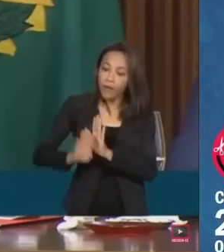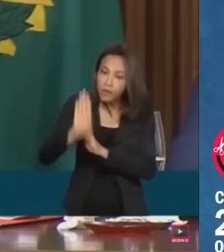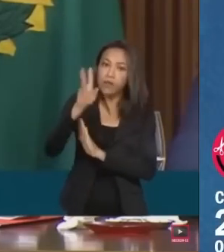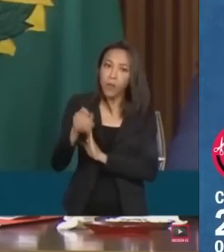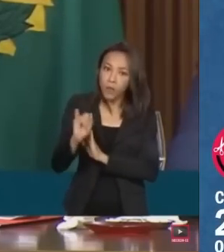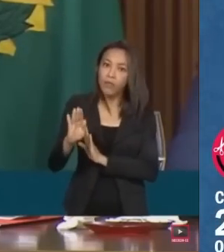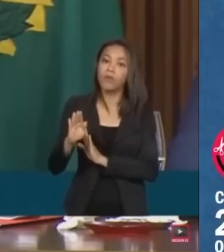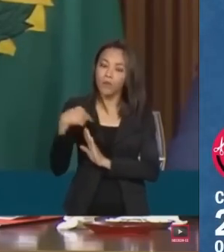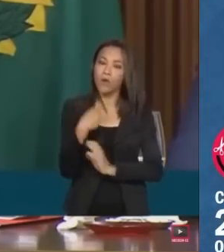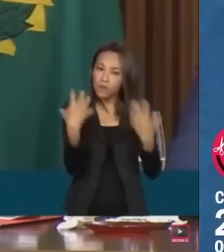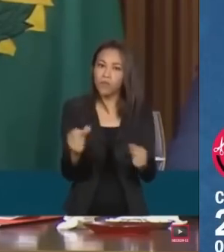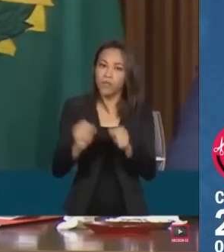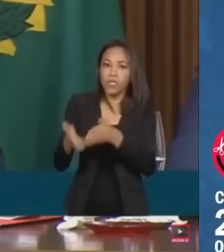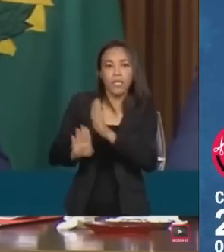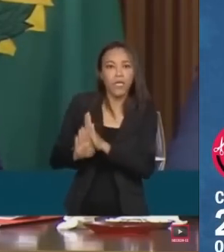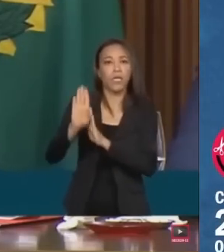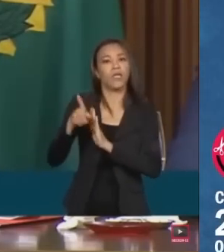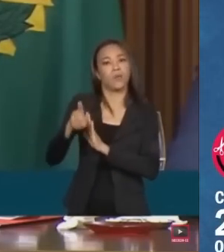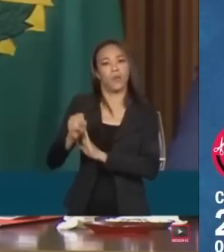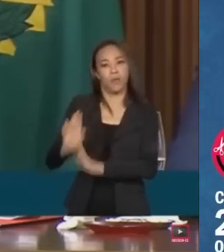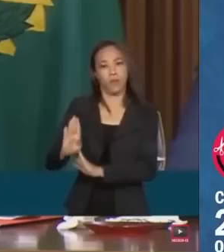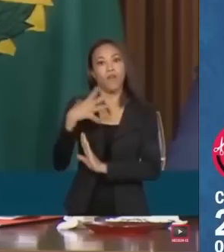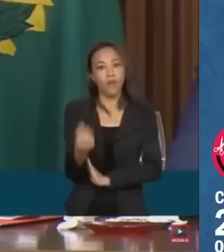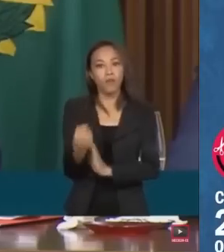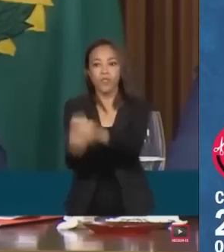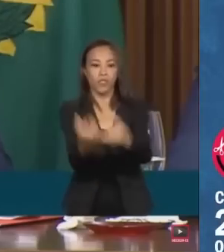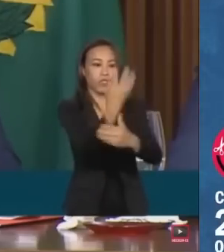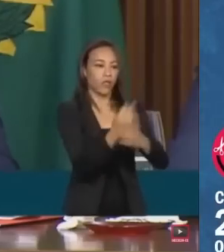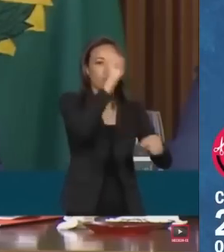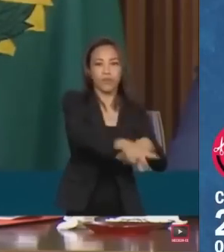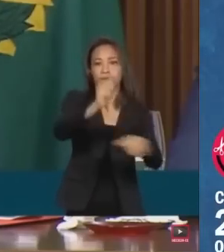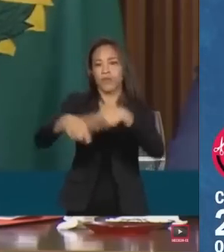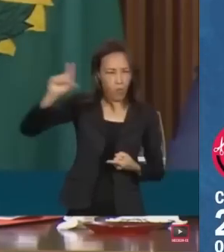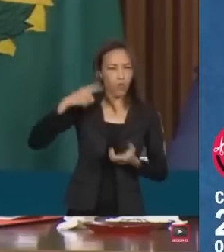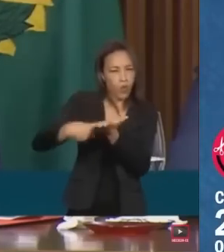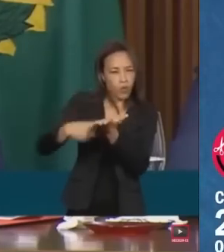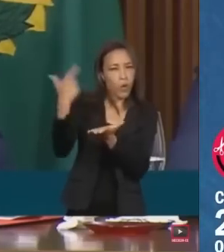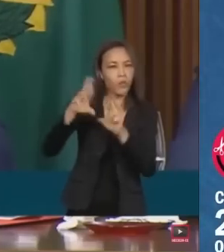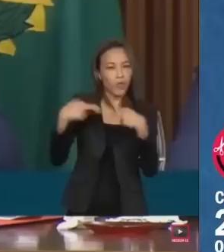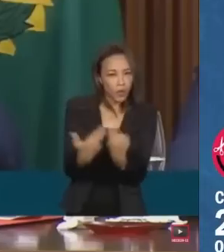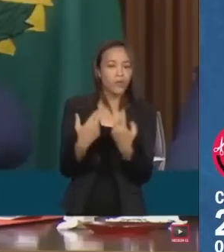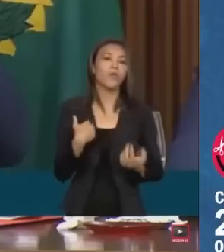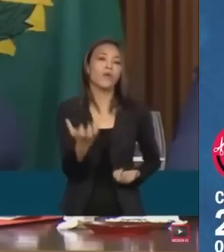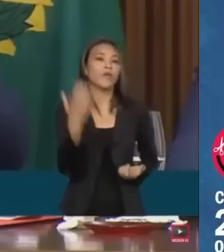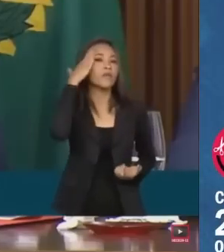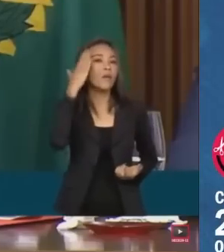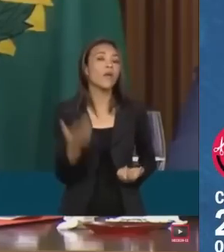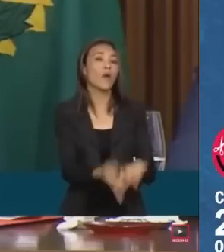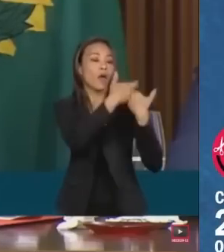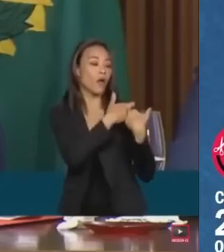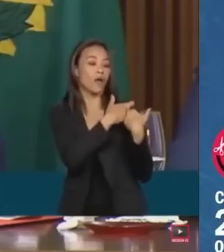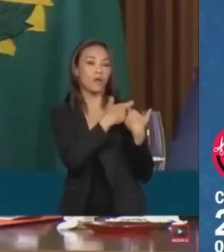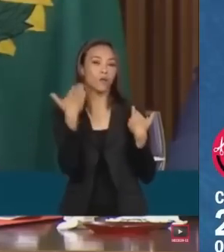porque nós vamos fazer o PIB crescer. Nós vamos dizer que o PIB vai crescer porque nós vamos gerar emprego. E vamos gerar emprego com as pequenas coisas. Eu quero saber o papel dos bancos públicos